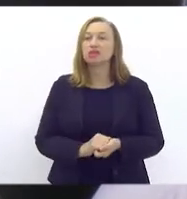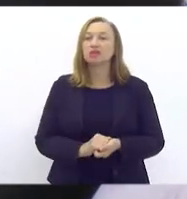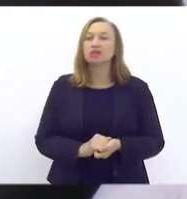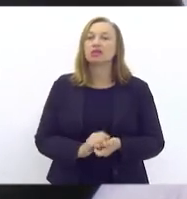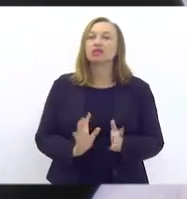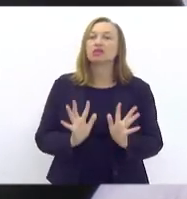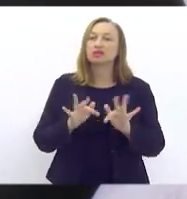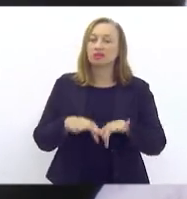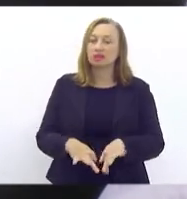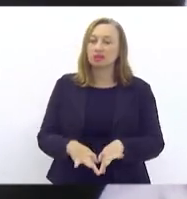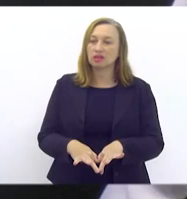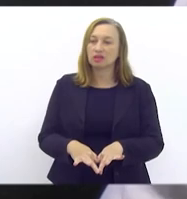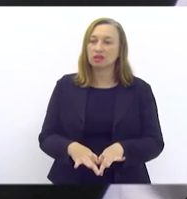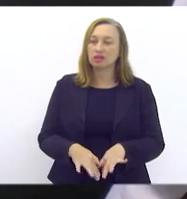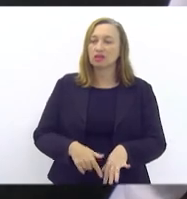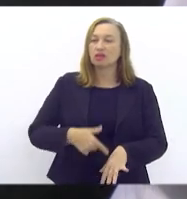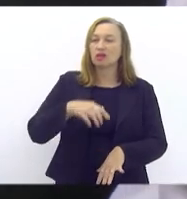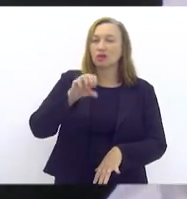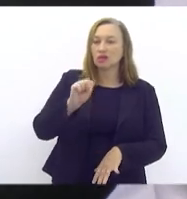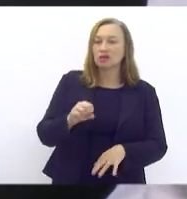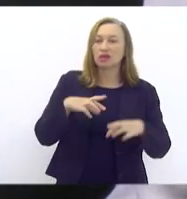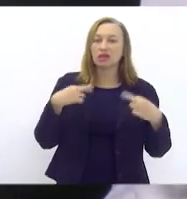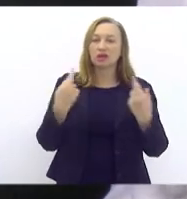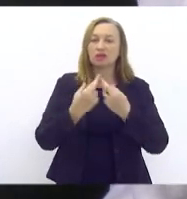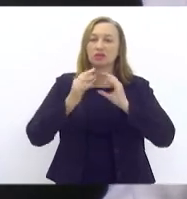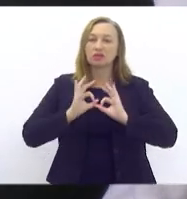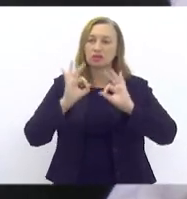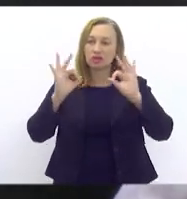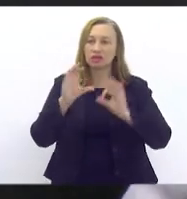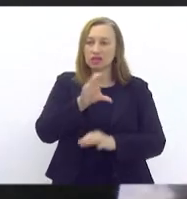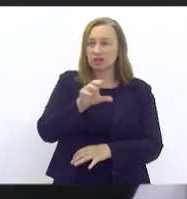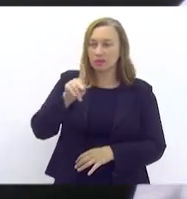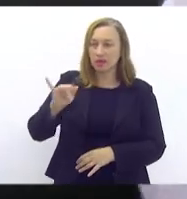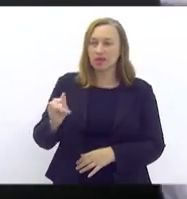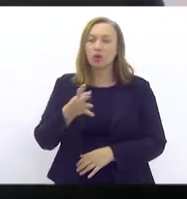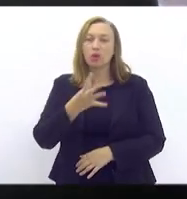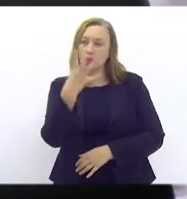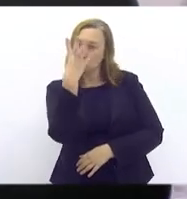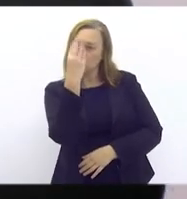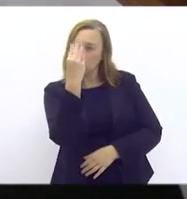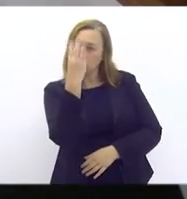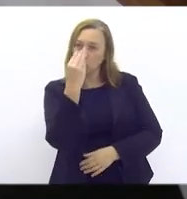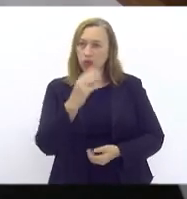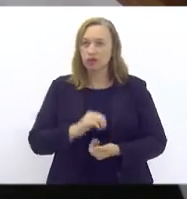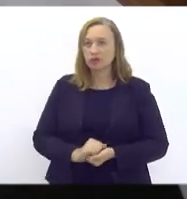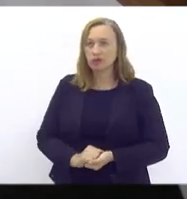aqui está encerrada a oitava reunião ordinária da CPI do reconhecimento